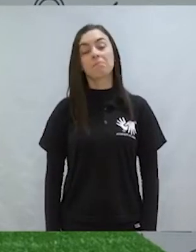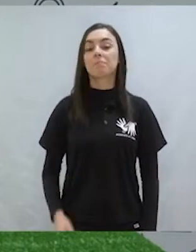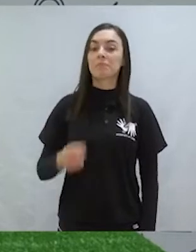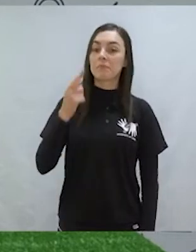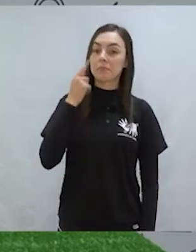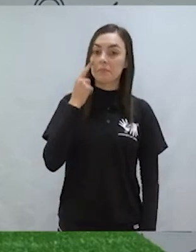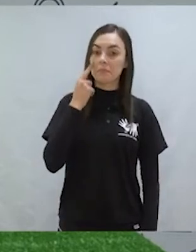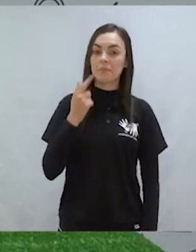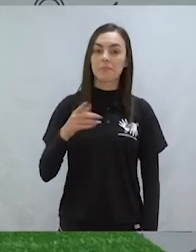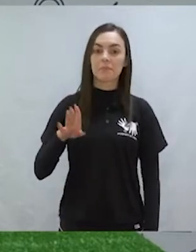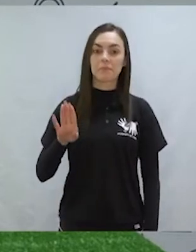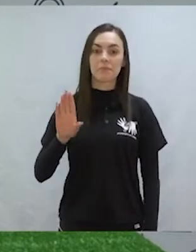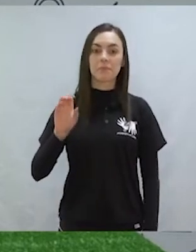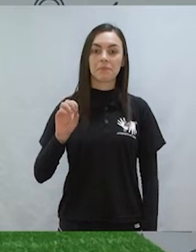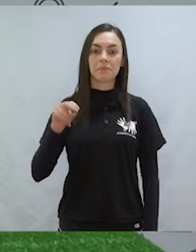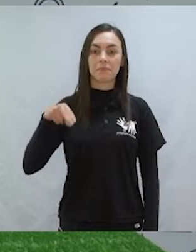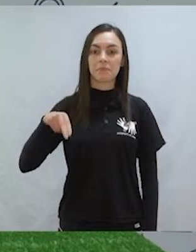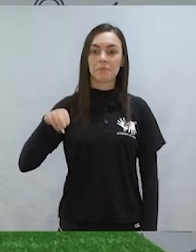Vamos ver?